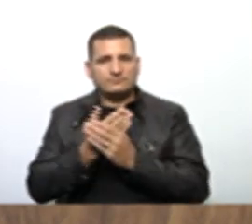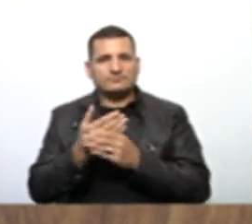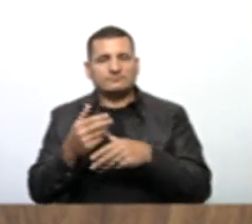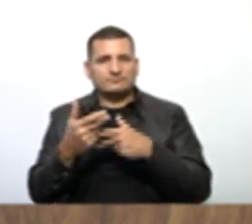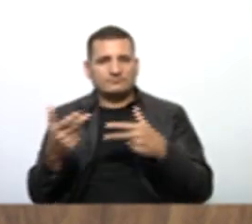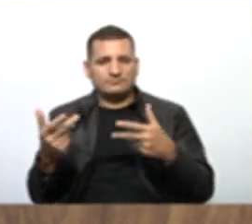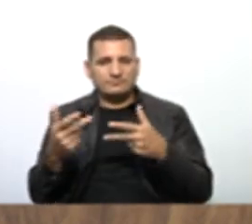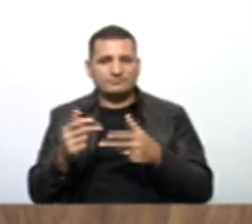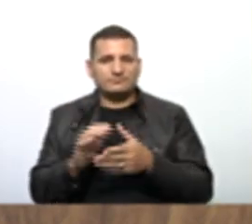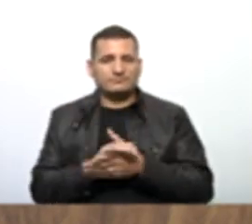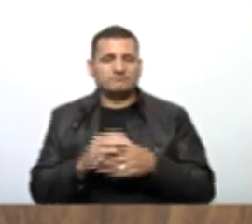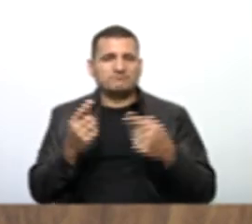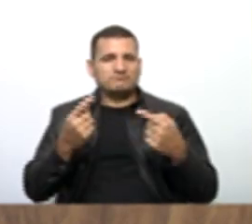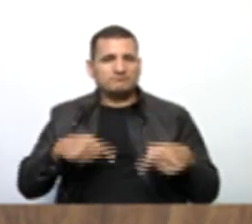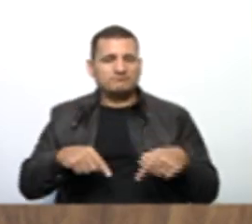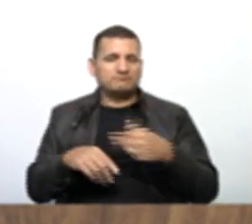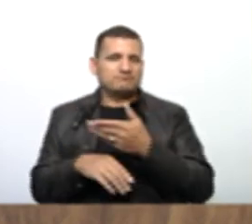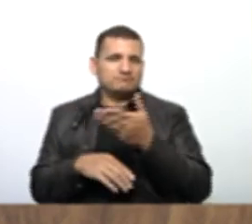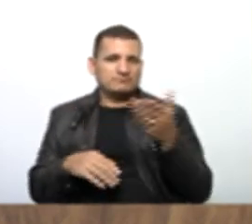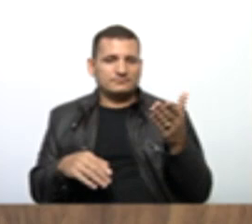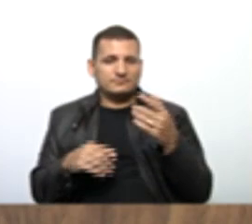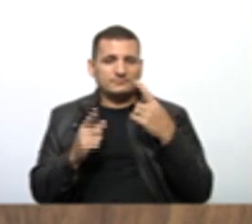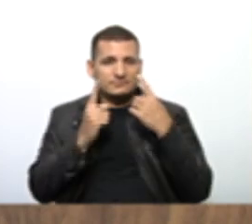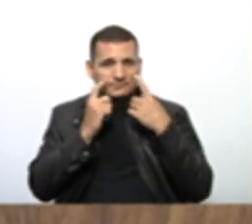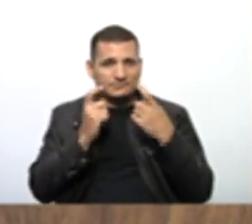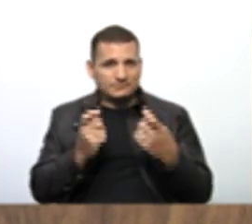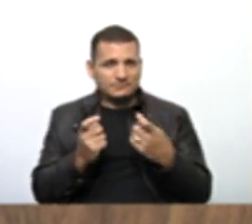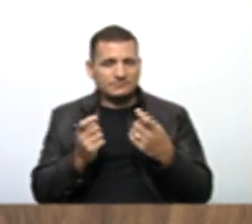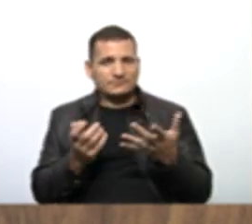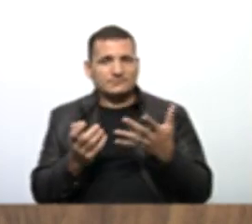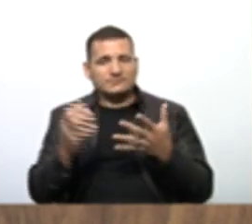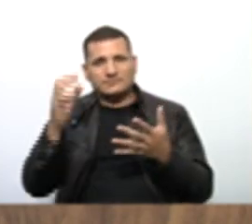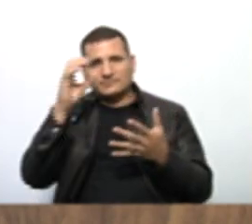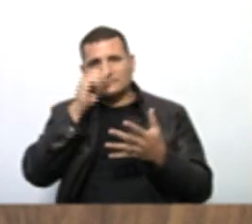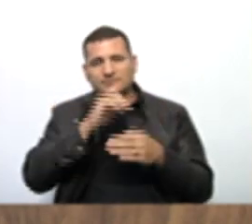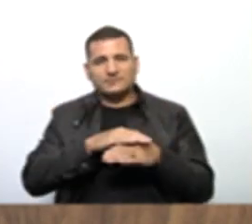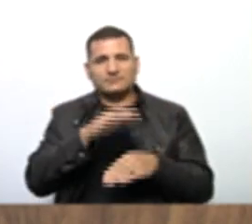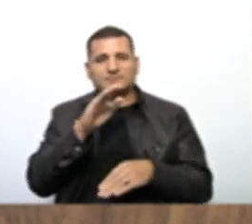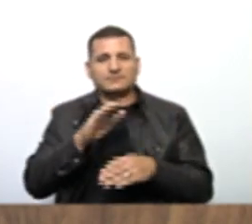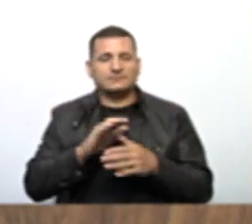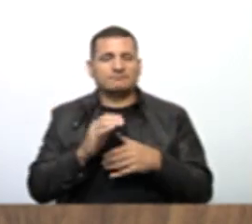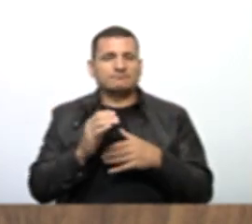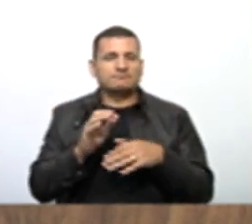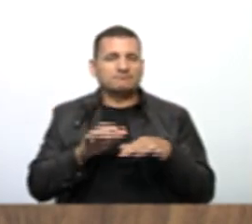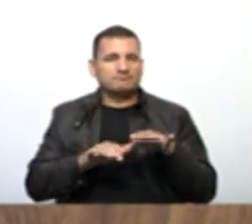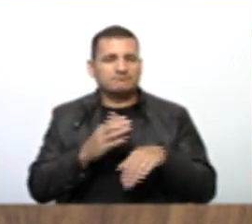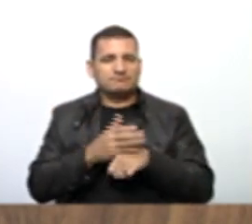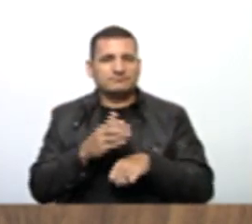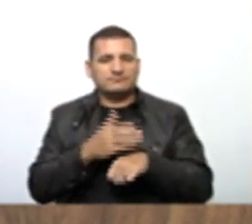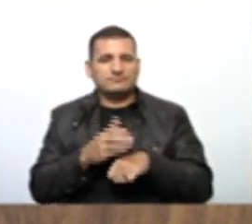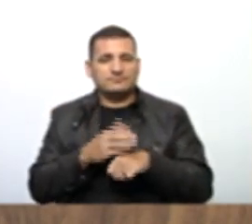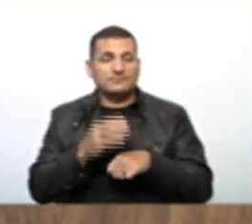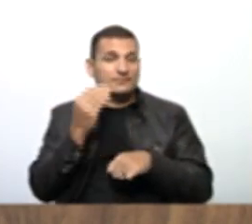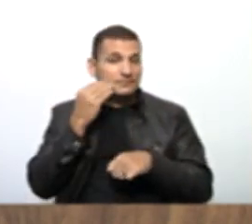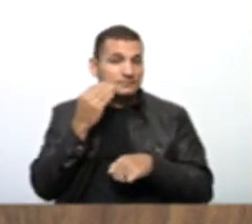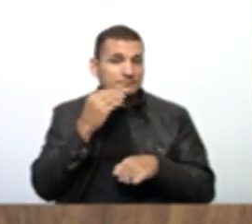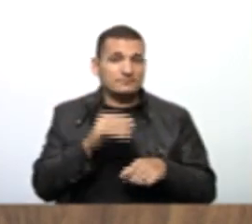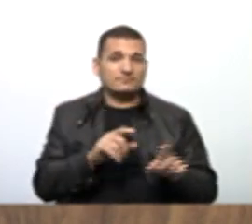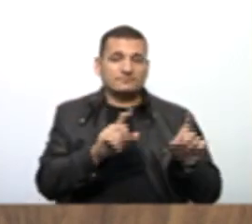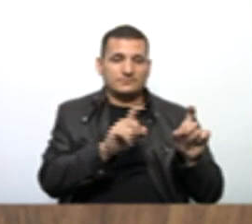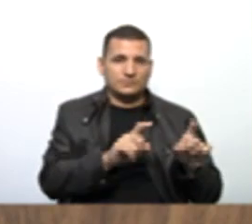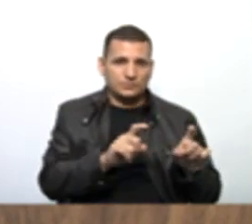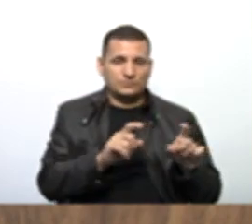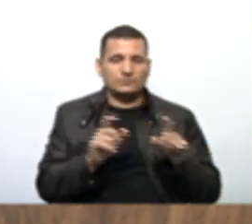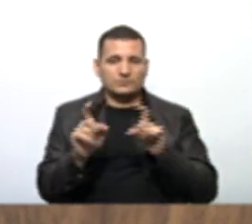ficar e desafio para quem tem interesse em aprender um pouco mais brincar com essa questão de rede 70 conectar o computador no outro em